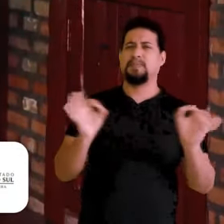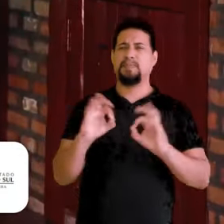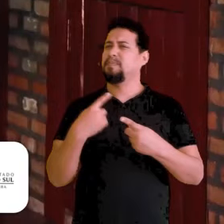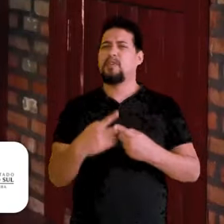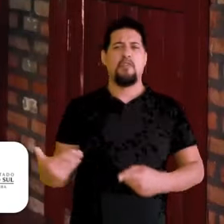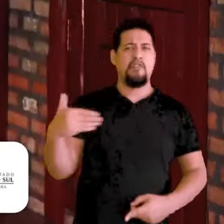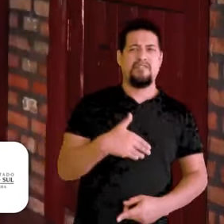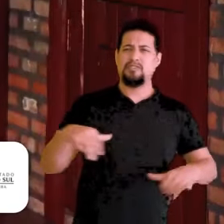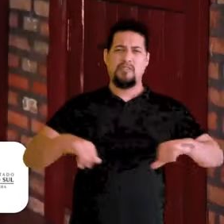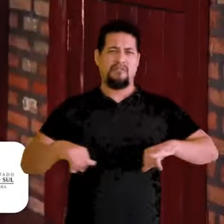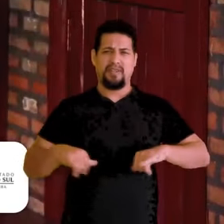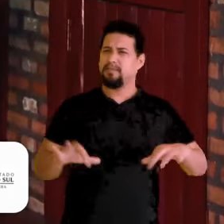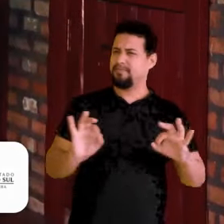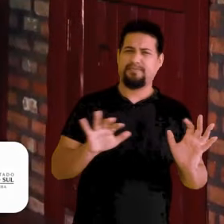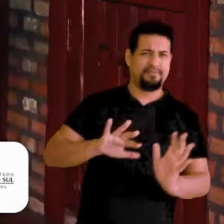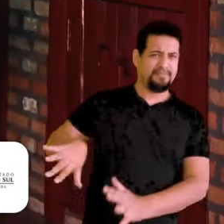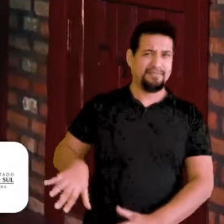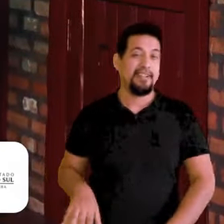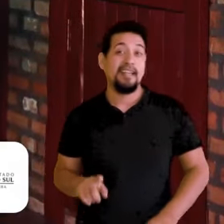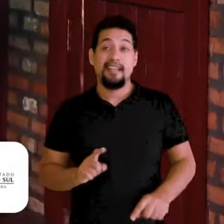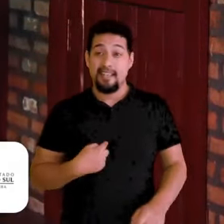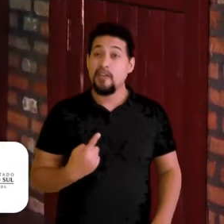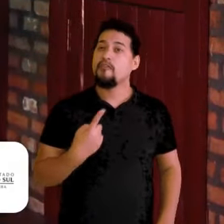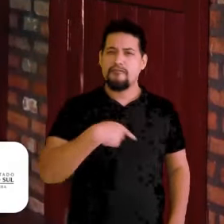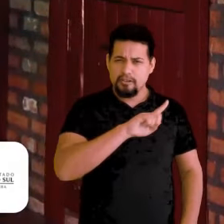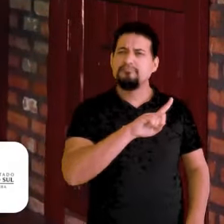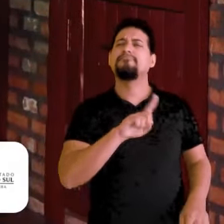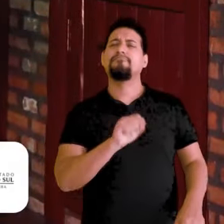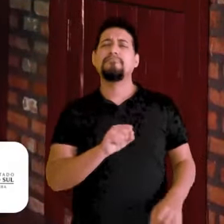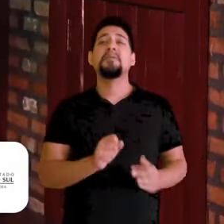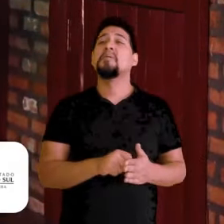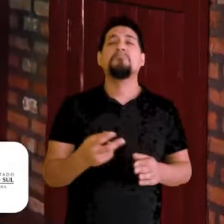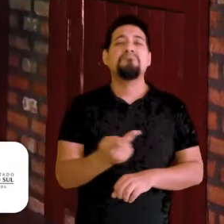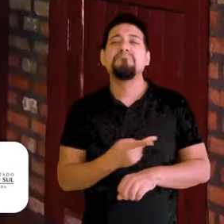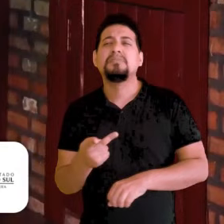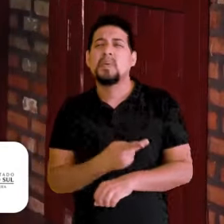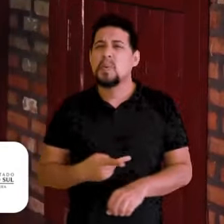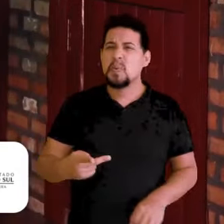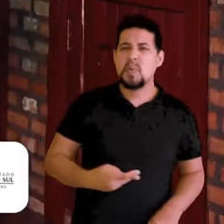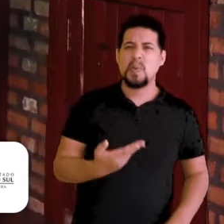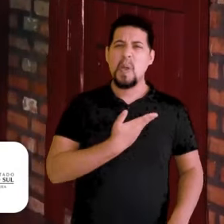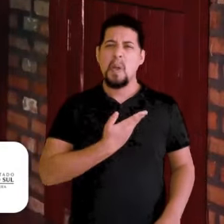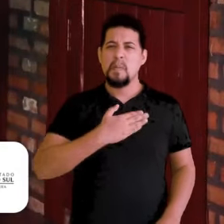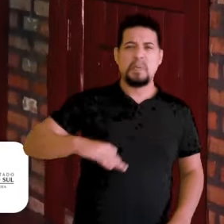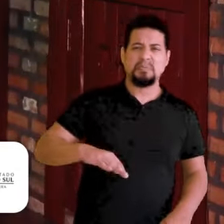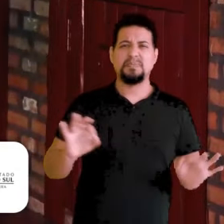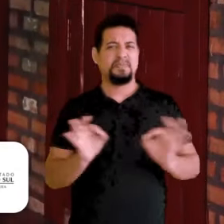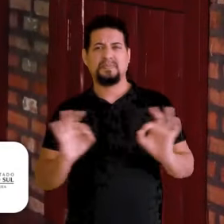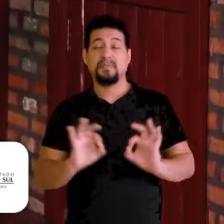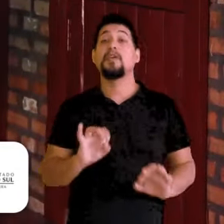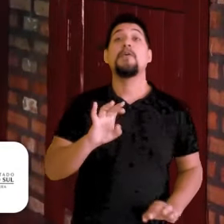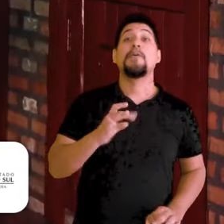pois não vim para sofrer. Sou um ginete, não procuro um inimigo.